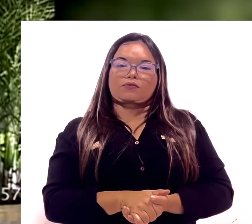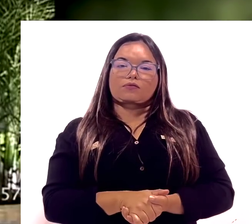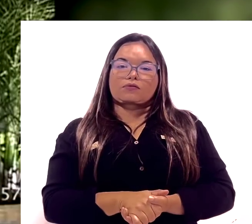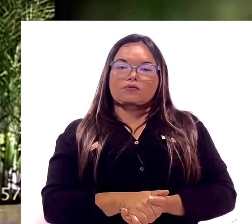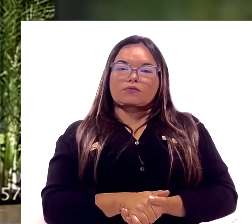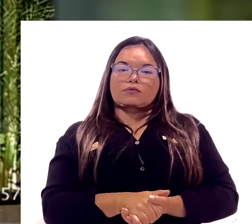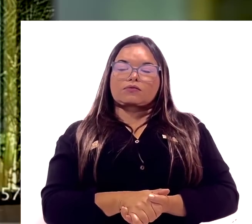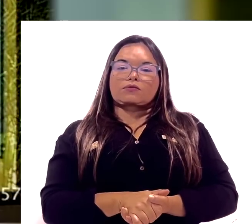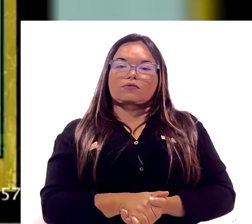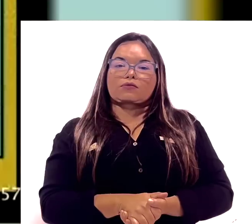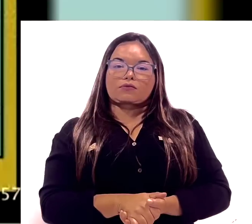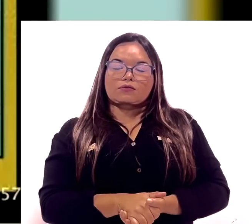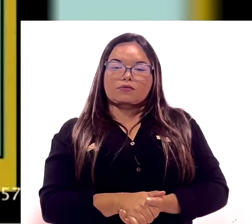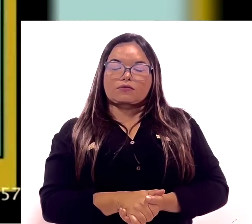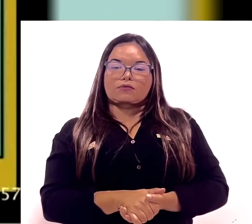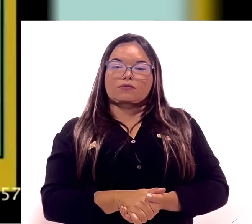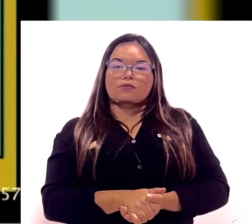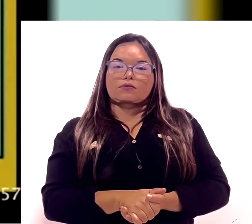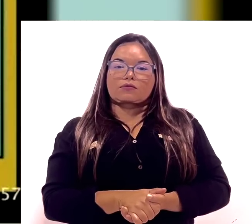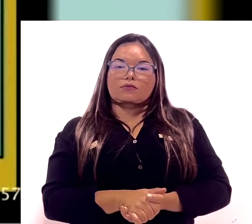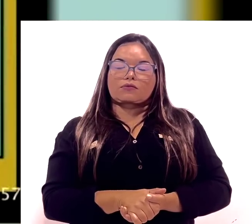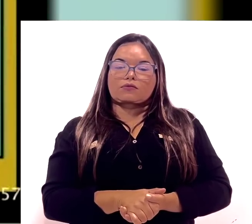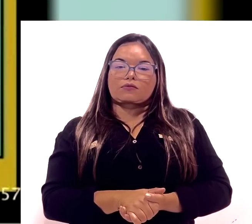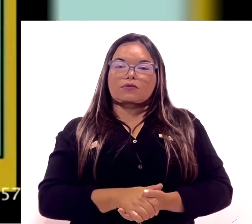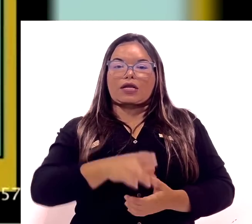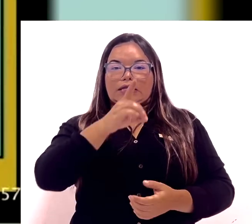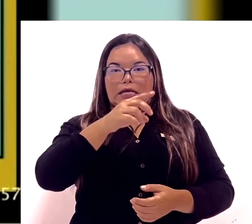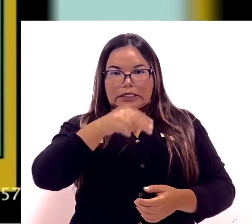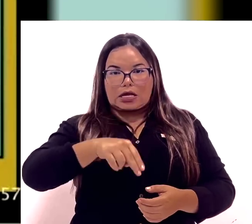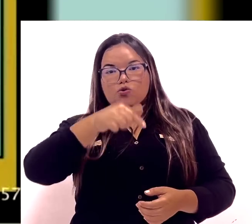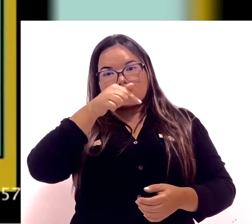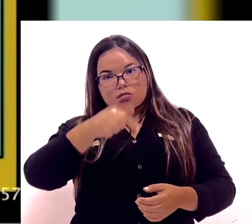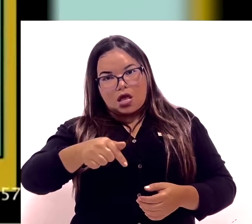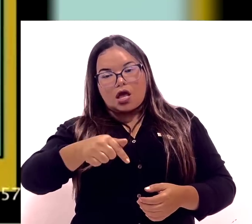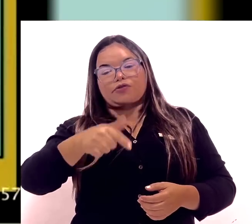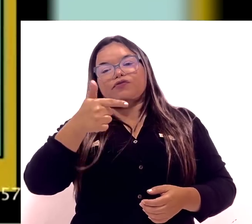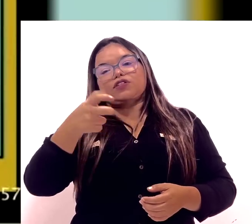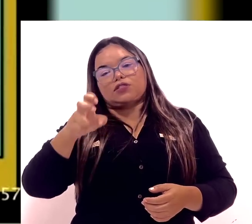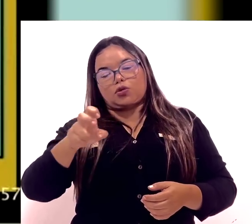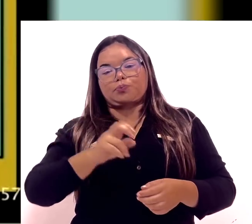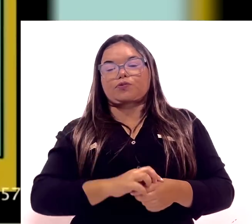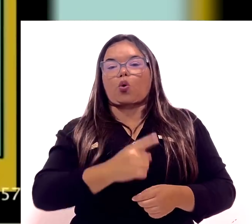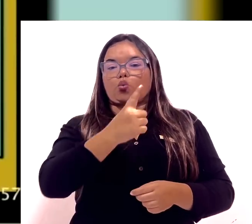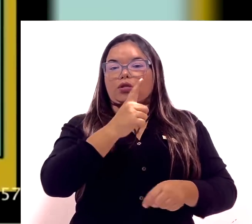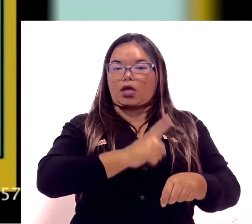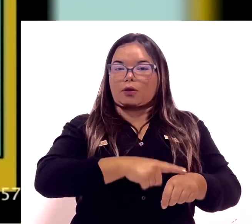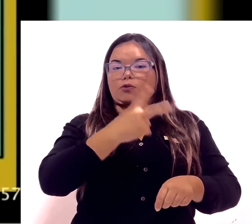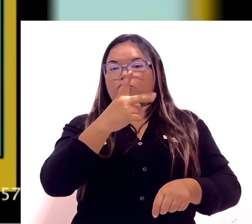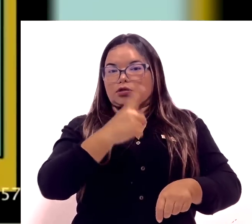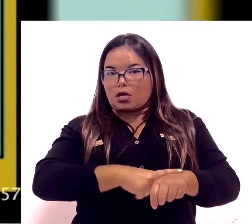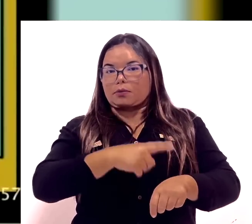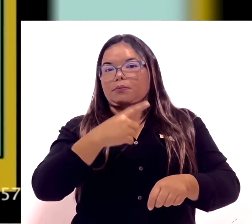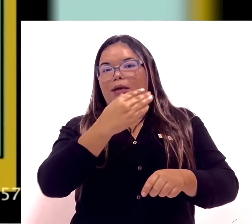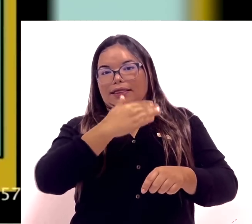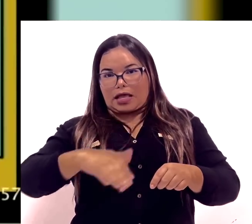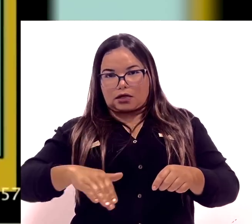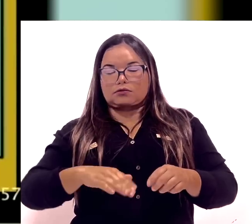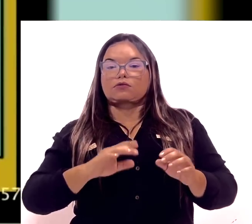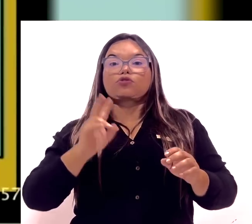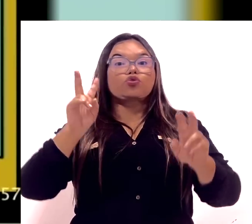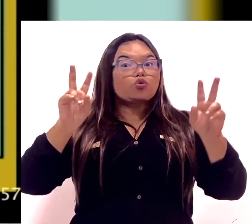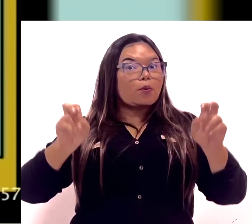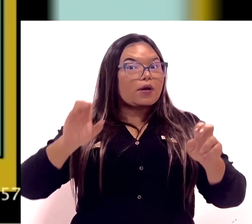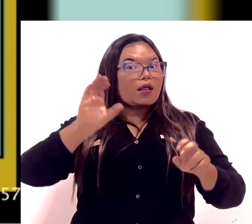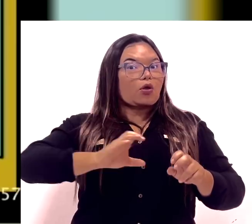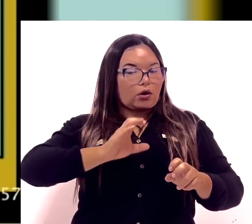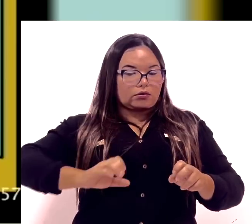Aqui estão todos eles. Daniel 7, 25, um tempo e tempos e metade de um tempo, referentes a este poder. Daniel 12,